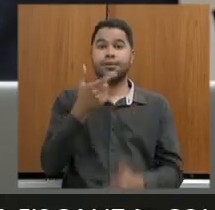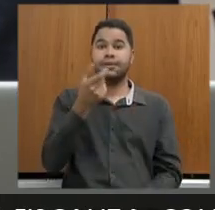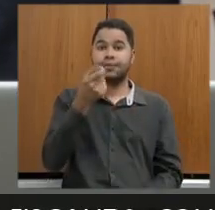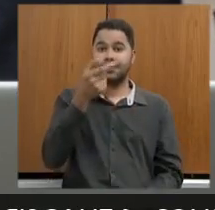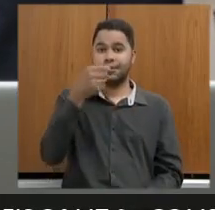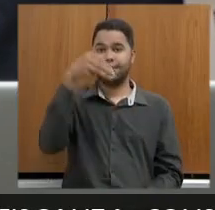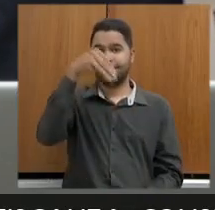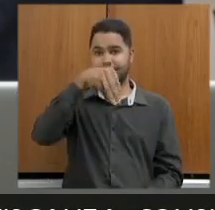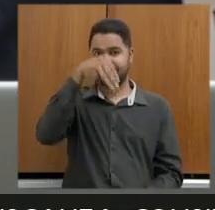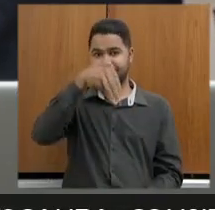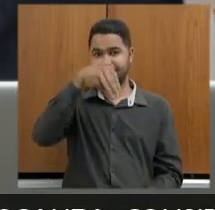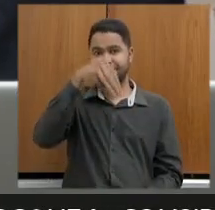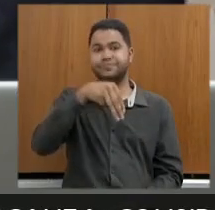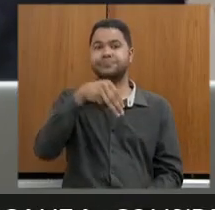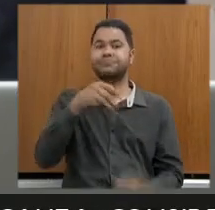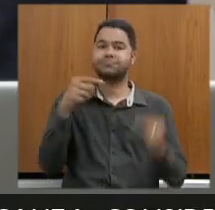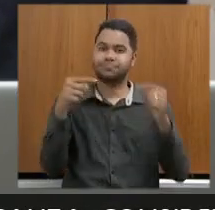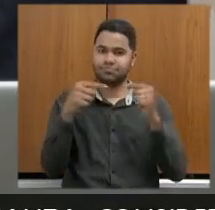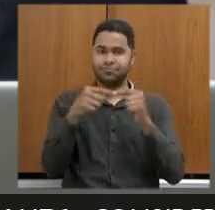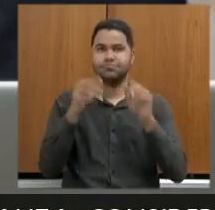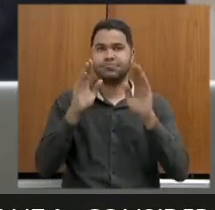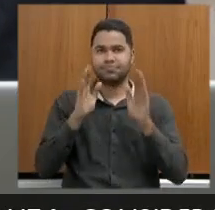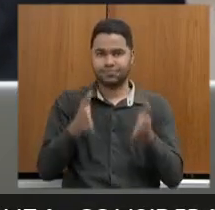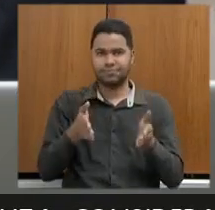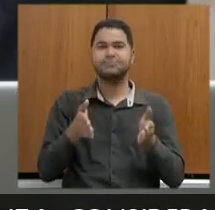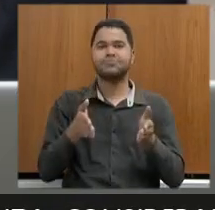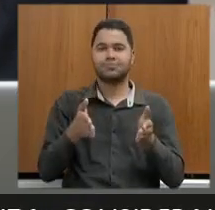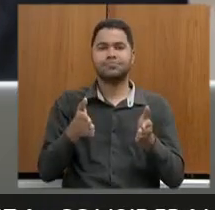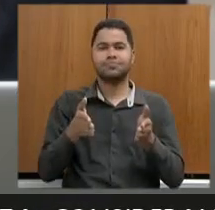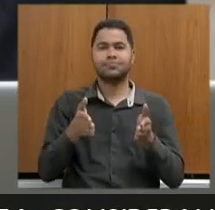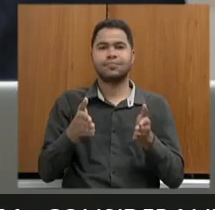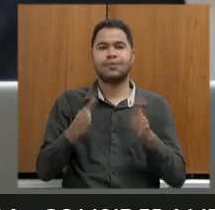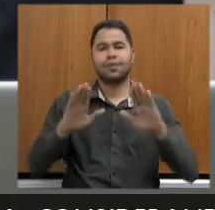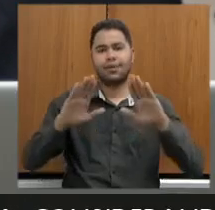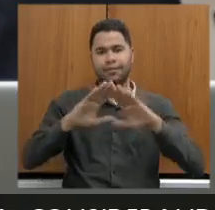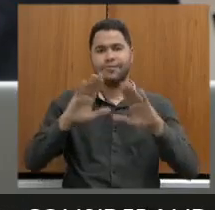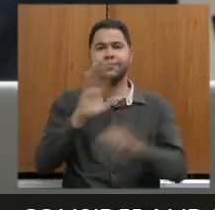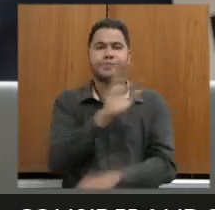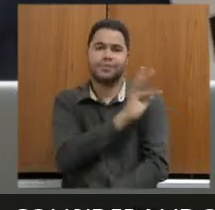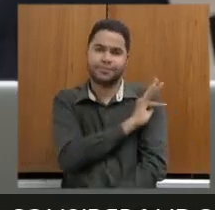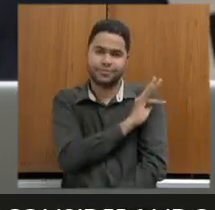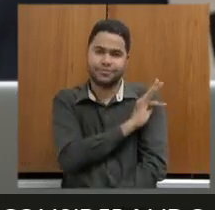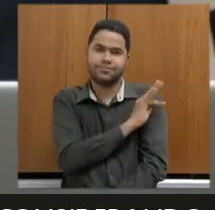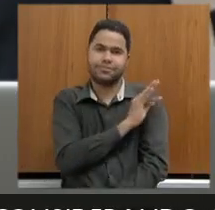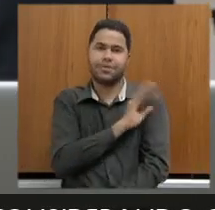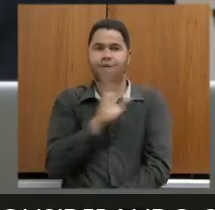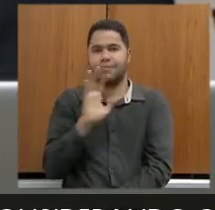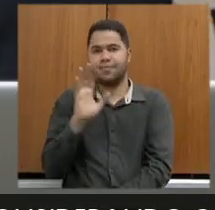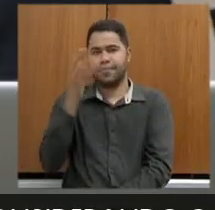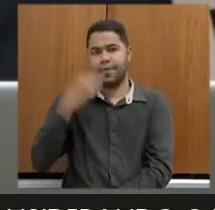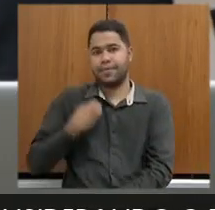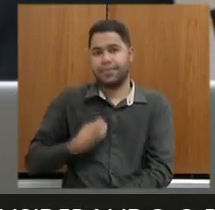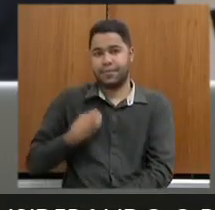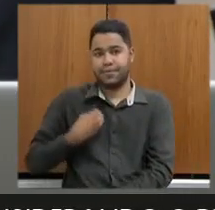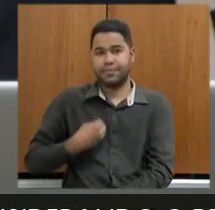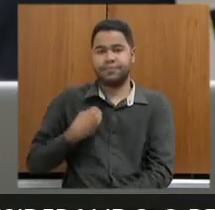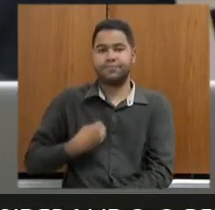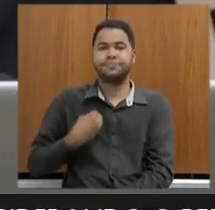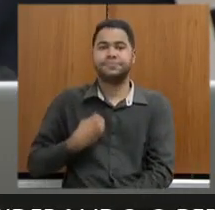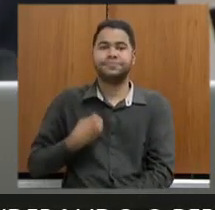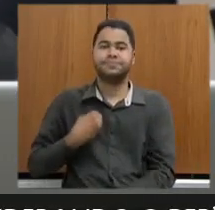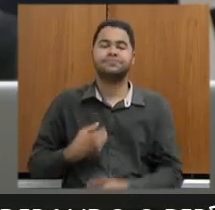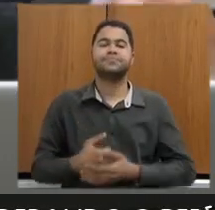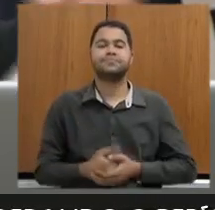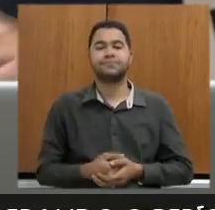minutos para sua fala conforme já os outros Assembleia fiscaliza que já foram realizados aqui com a presença do comandante